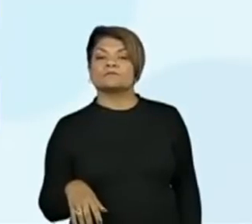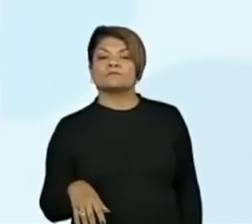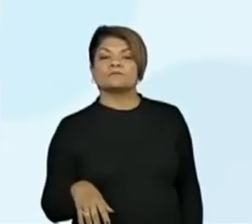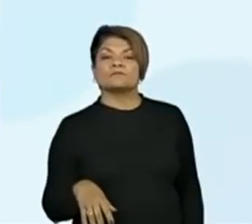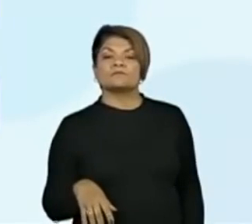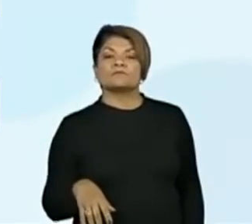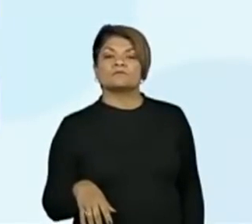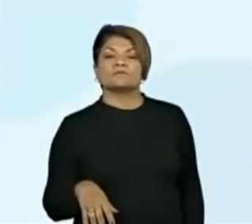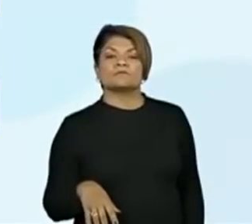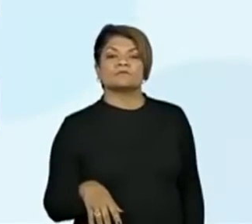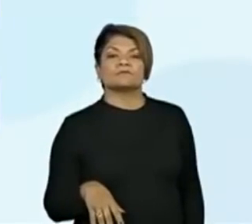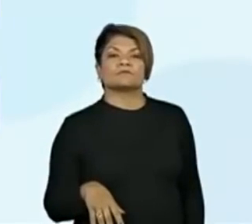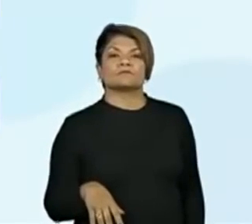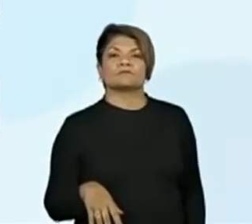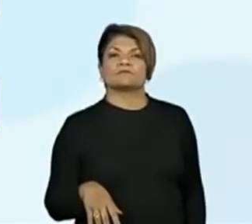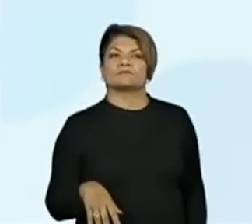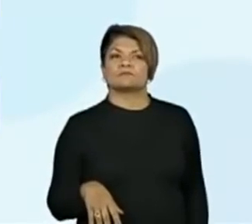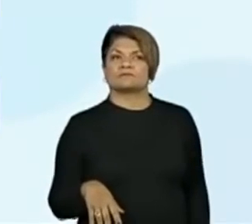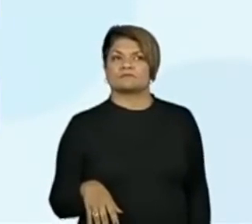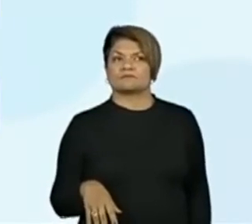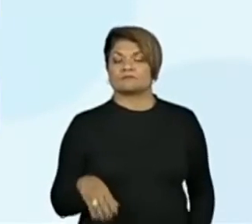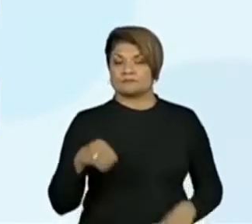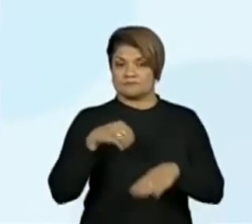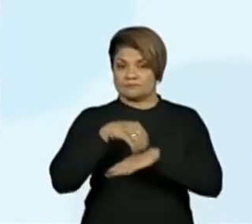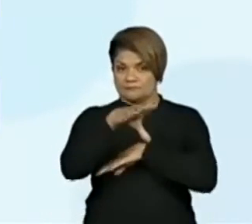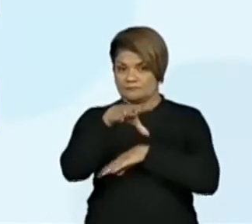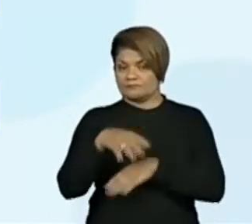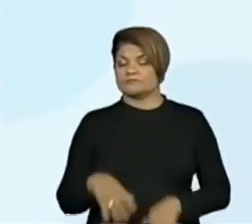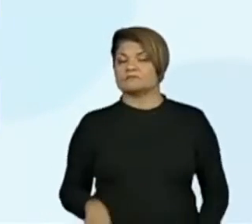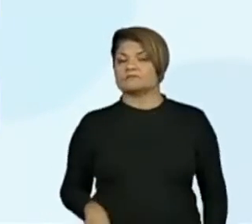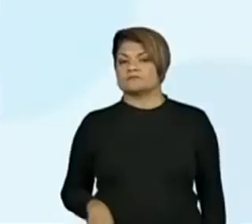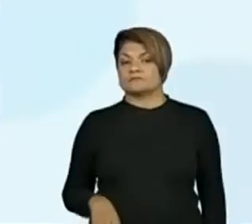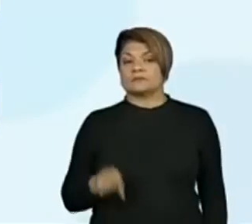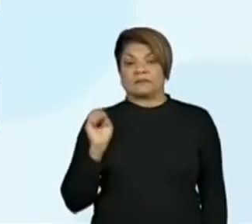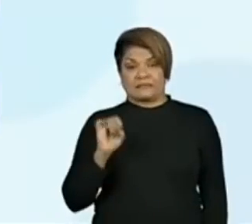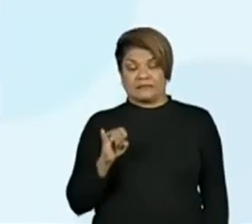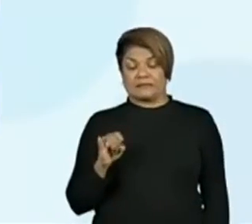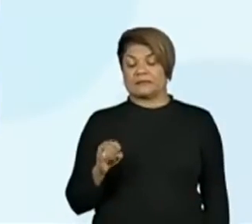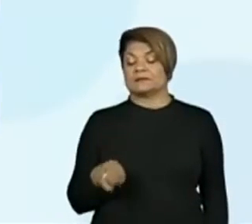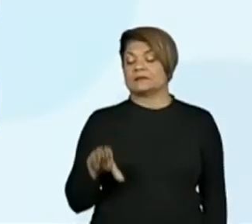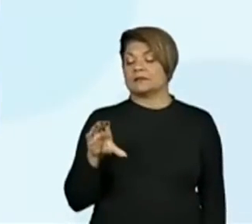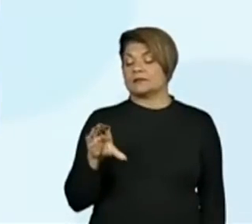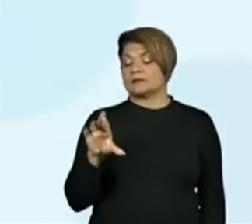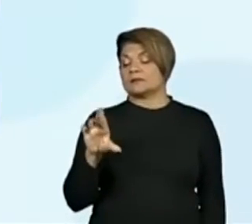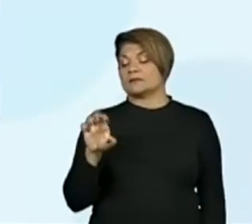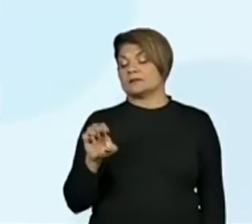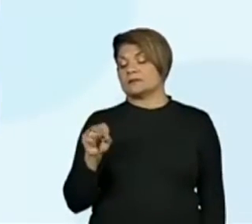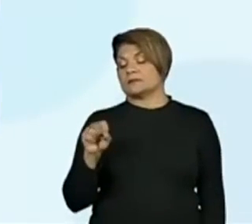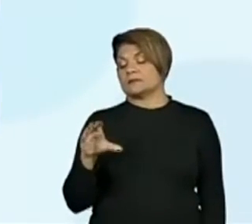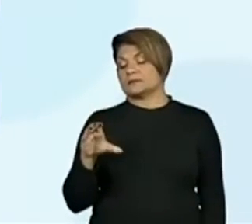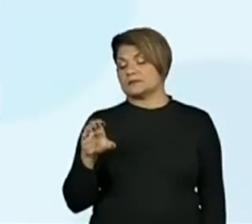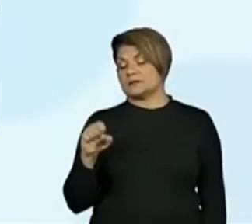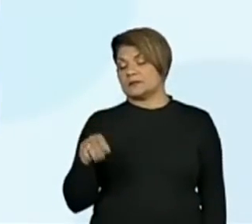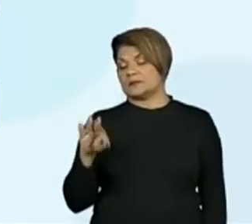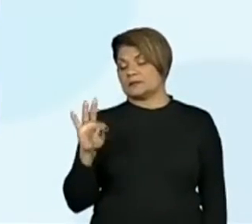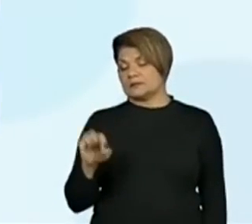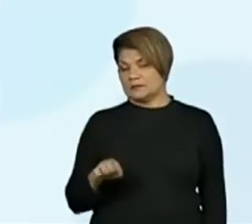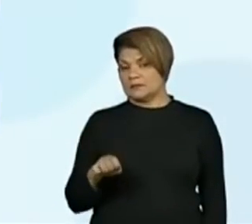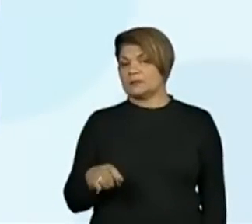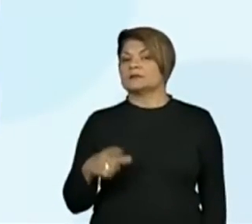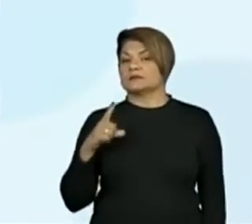Sim. Vou dar o spoiler, hein, galera? O spoiler é, se a ordem crescente é do